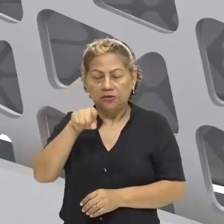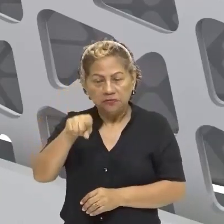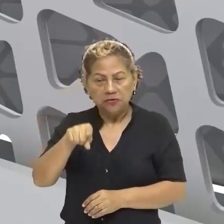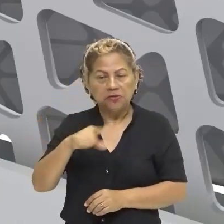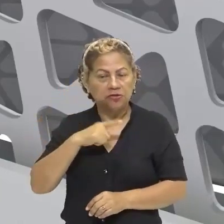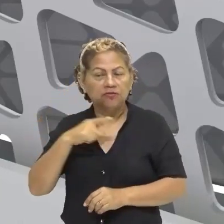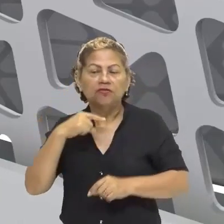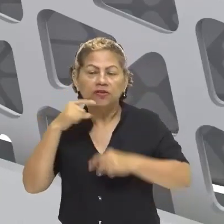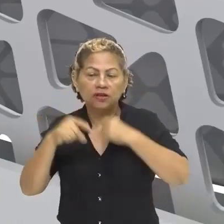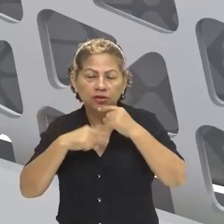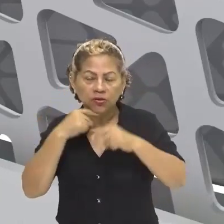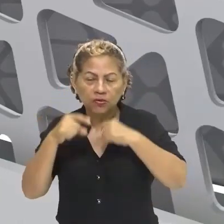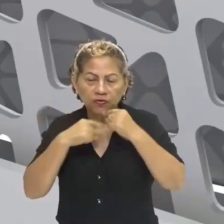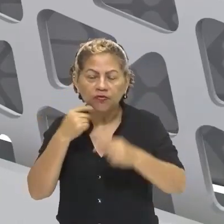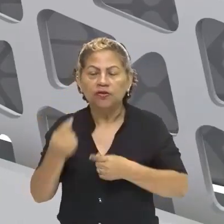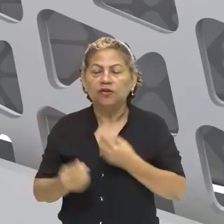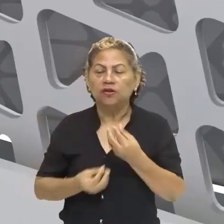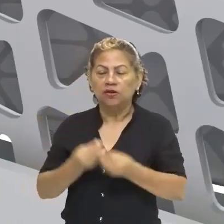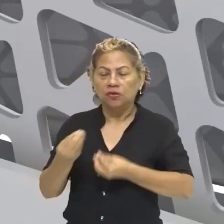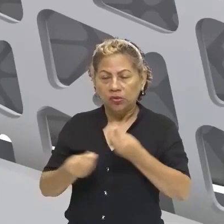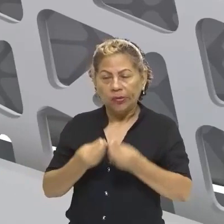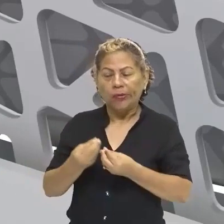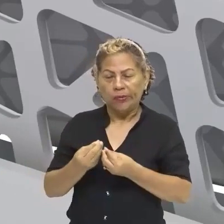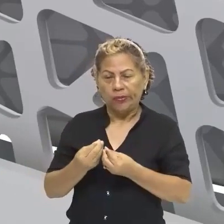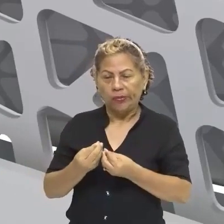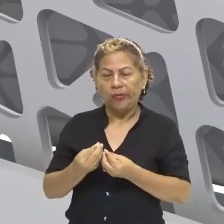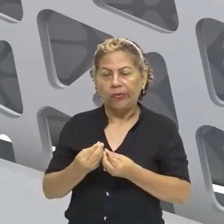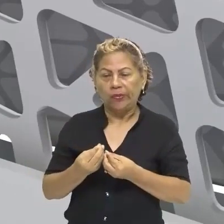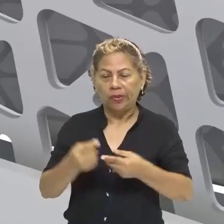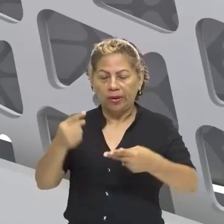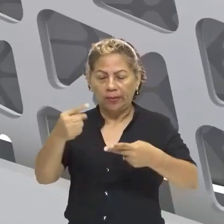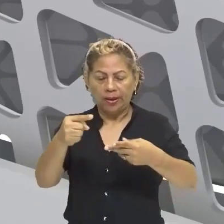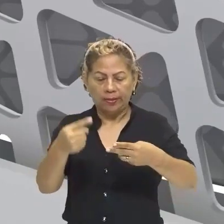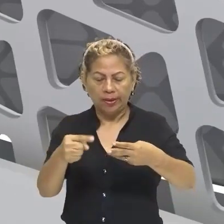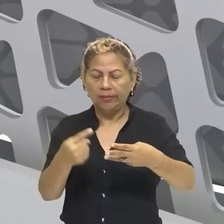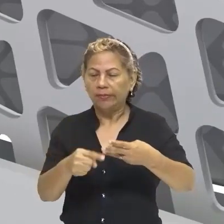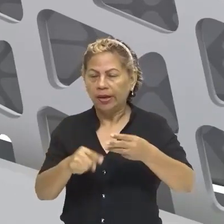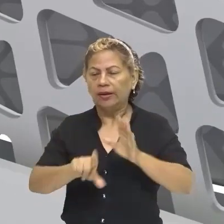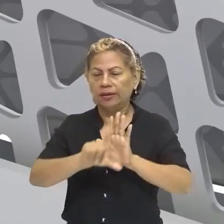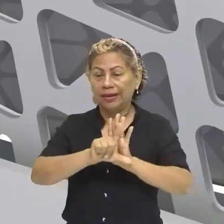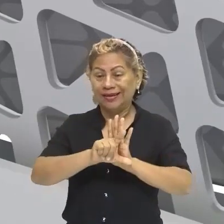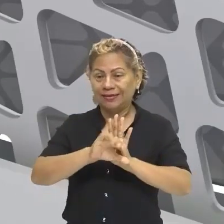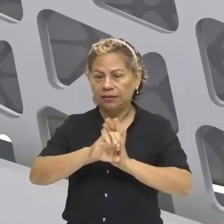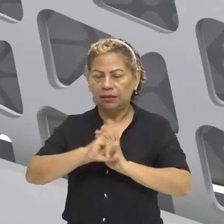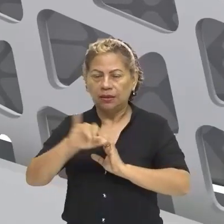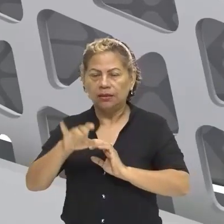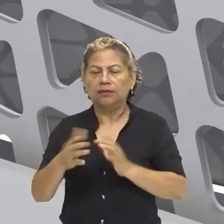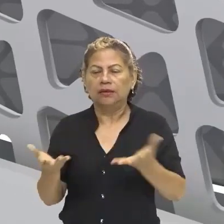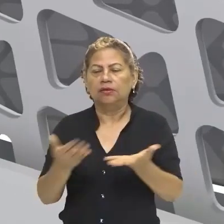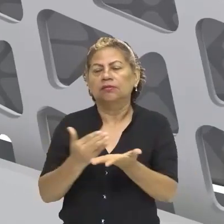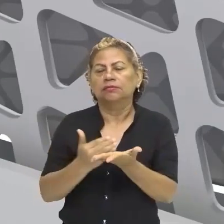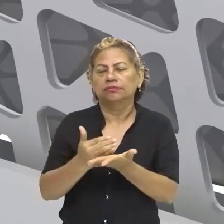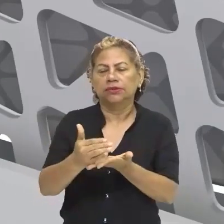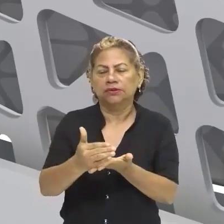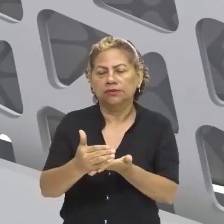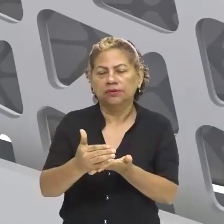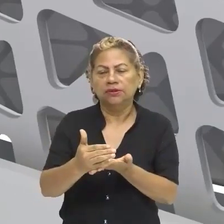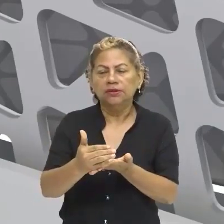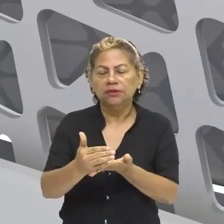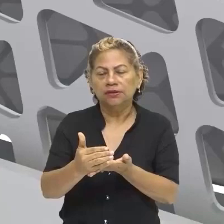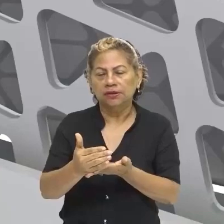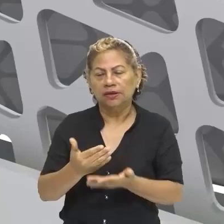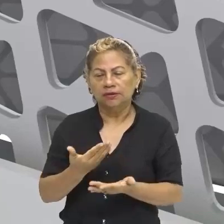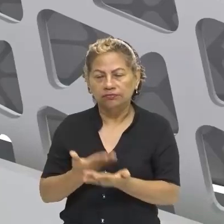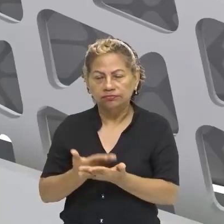dúvidas sobre o que fala cada uma das leis, certo? E vamos começar, então, mostrando aí